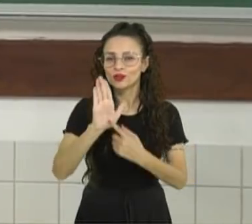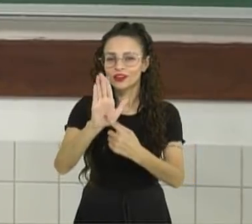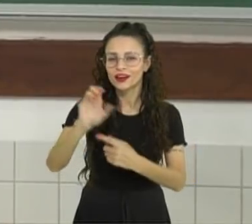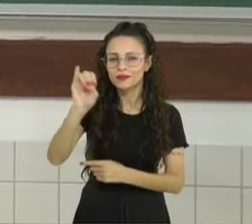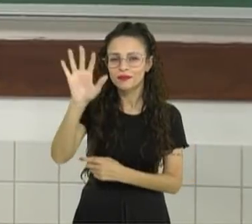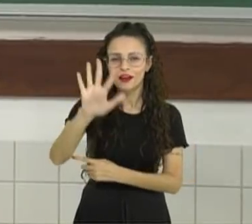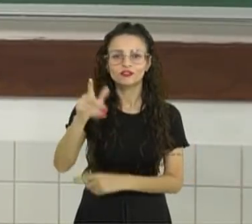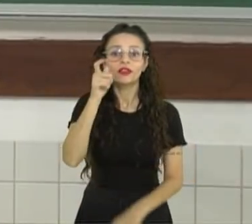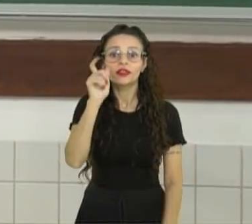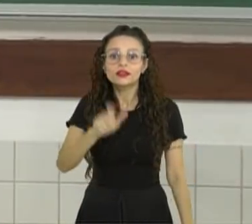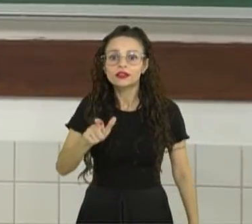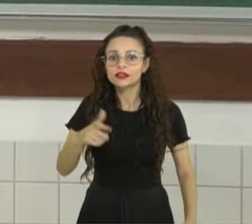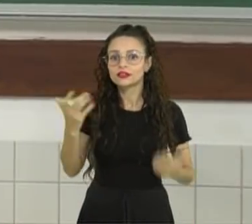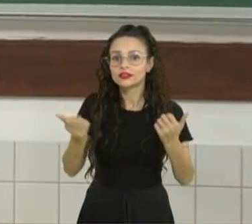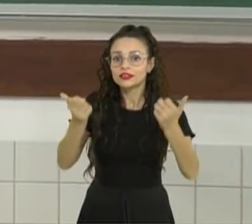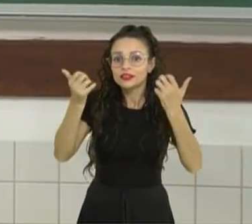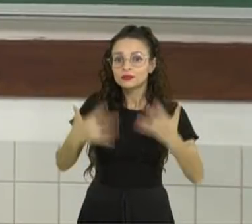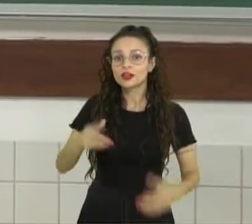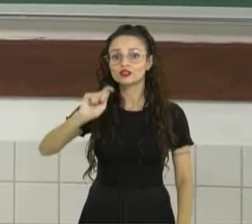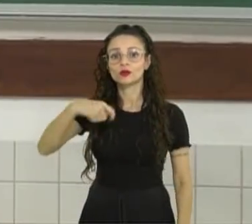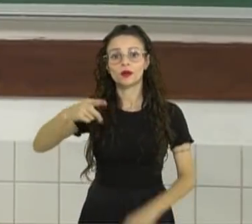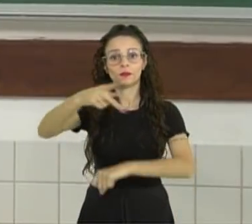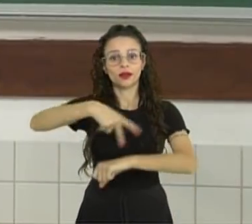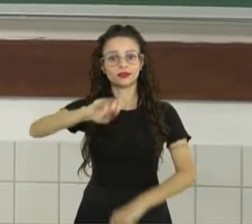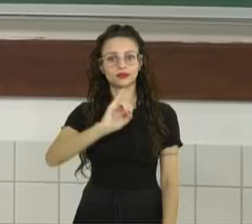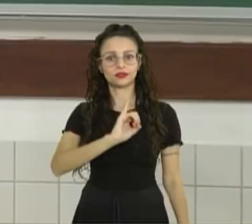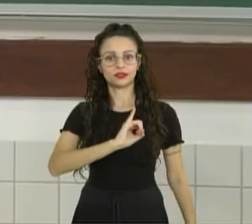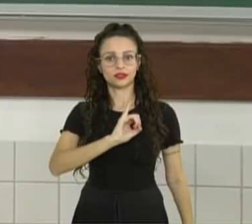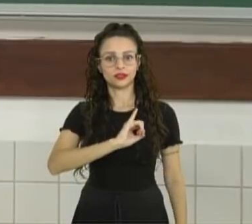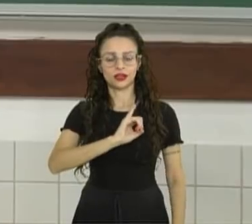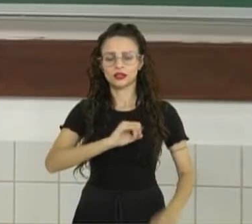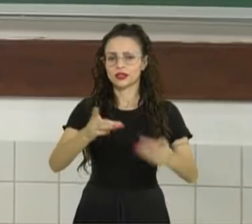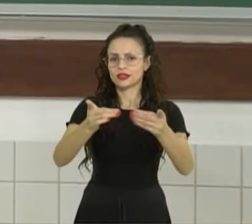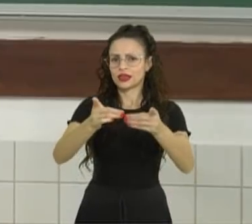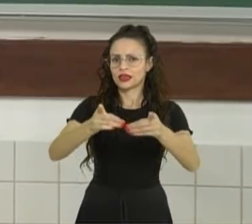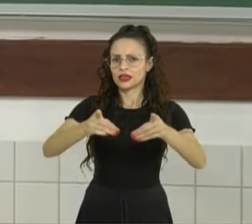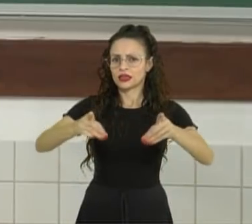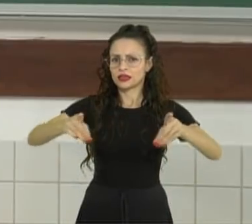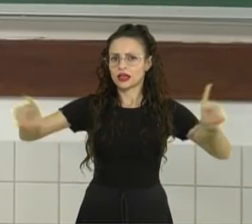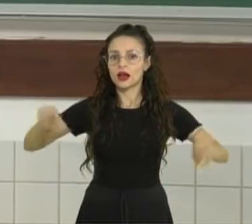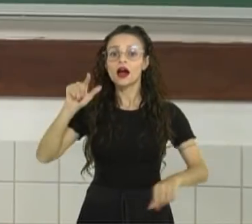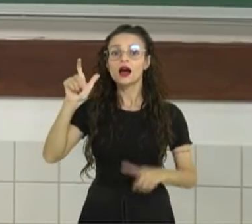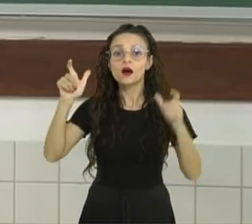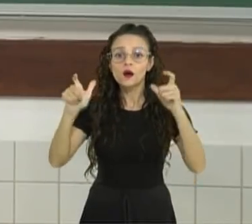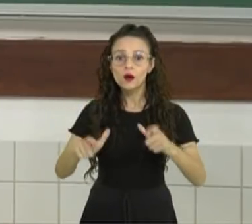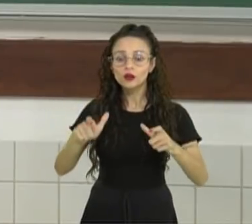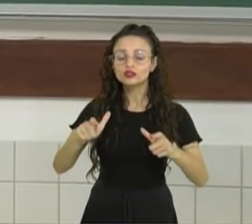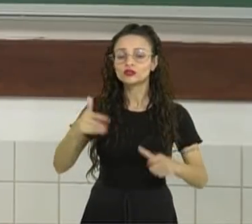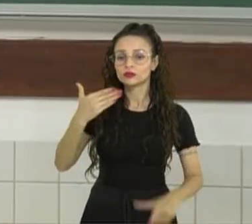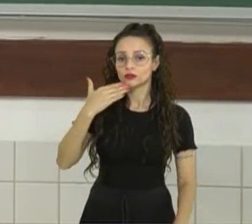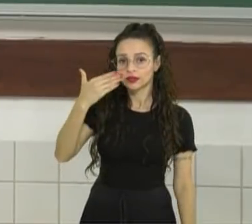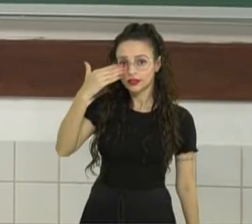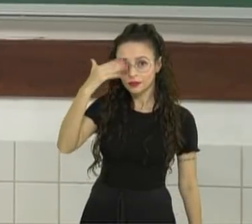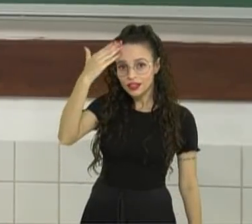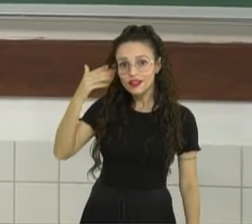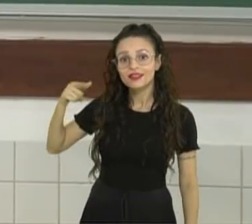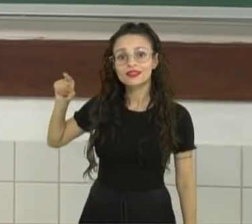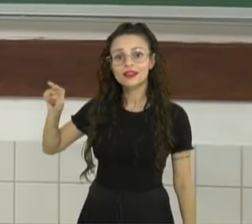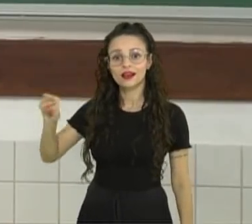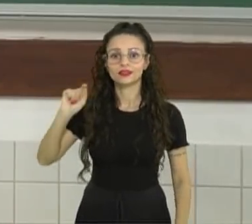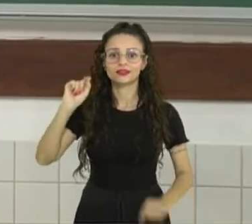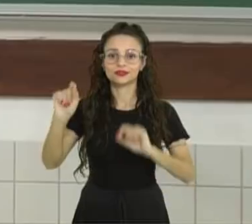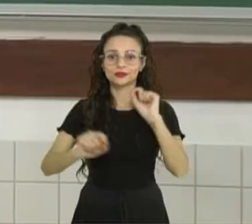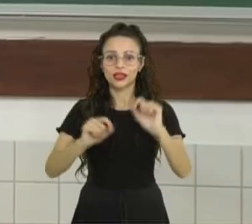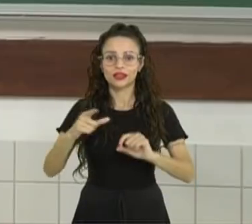é muito interessante. Nós estamos falando do Iraque, uma região extremamente desértica, né, no Oriente Médio. Do nada aparece